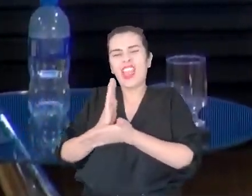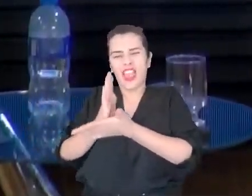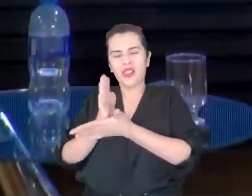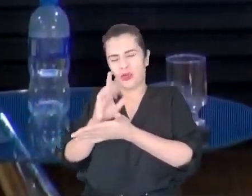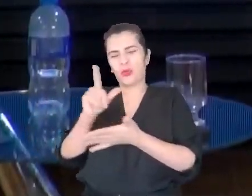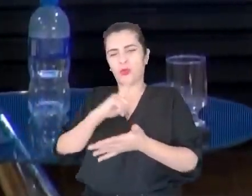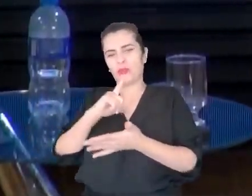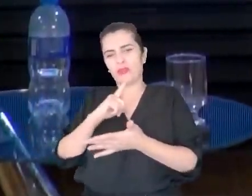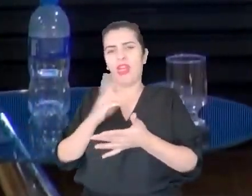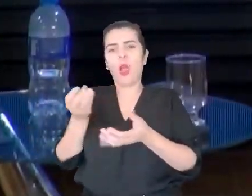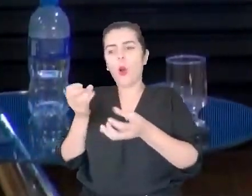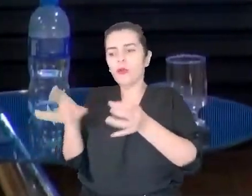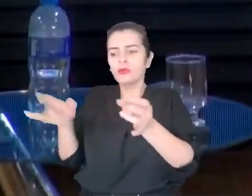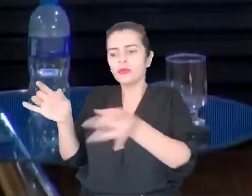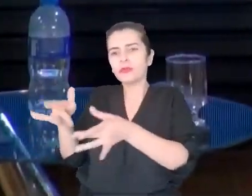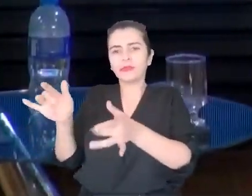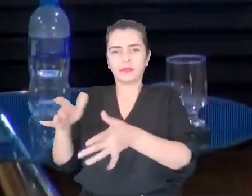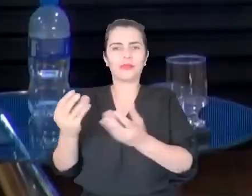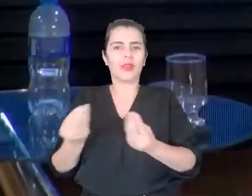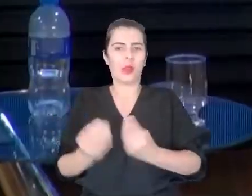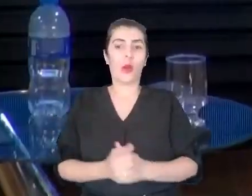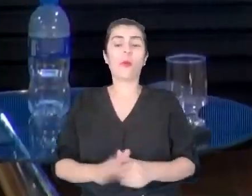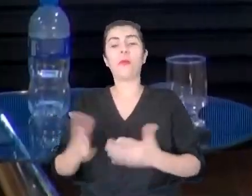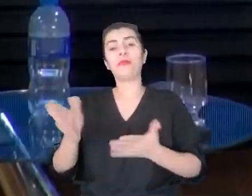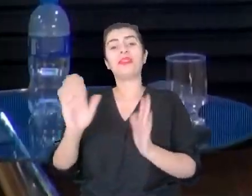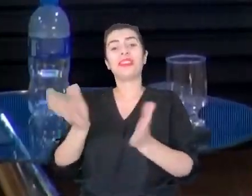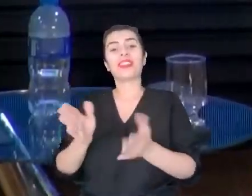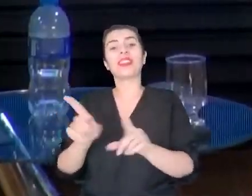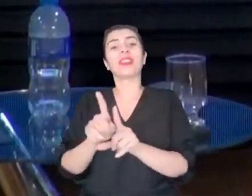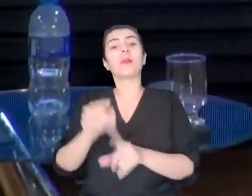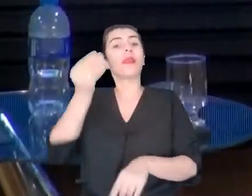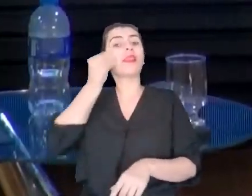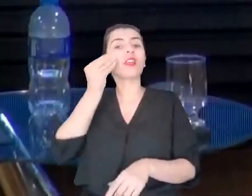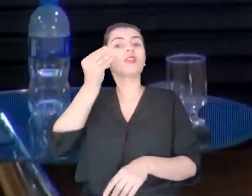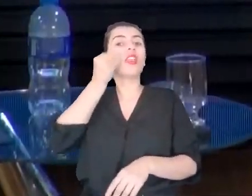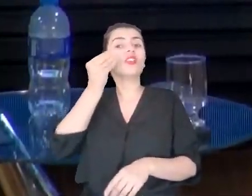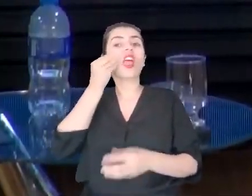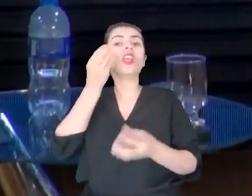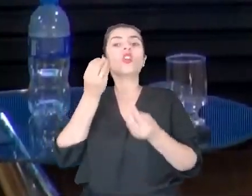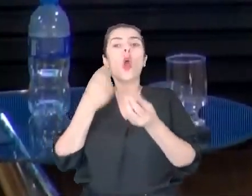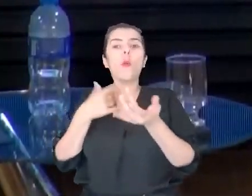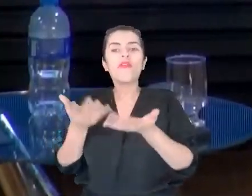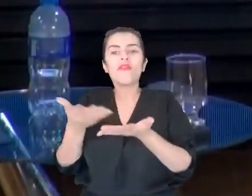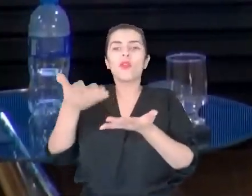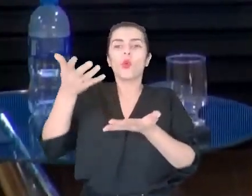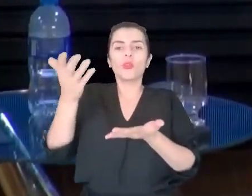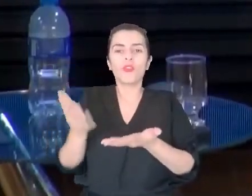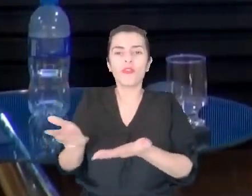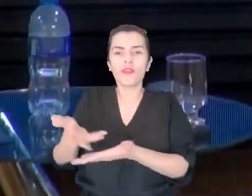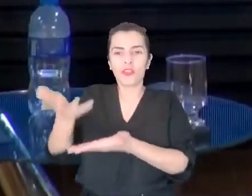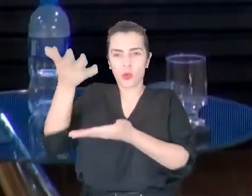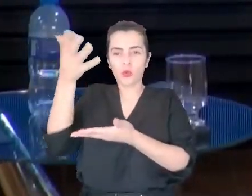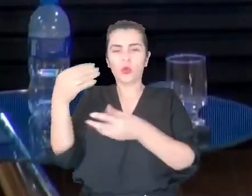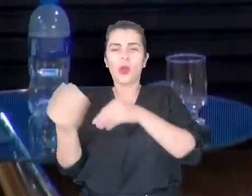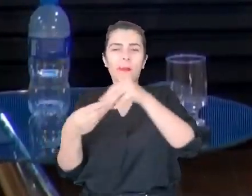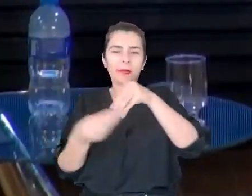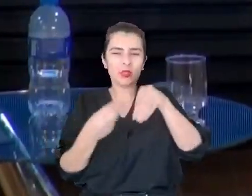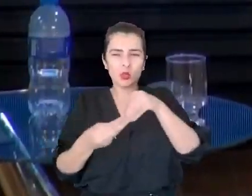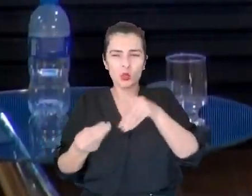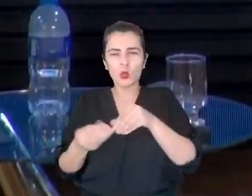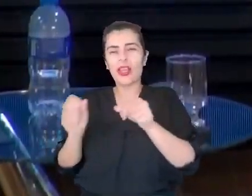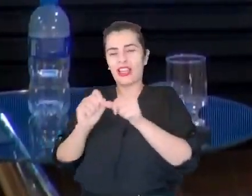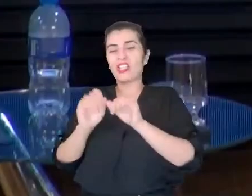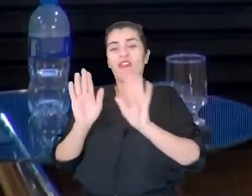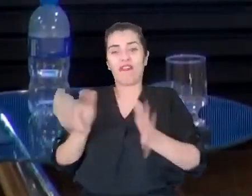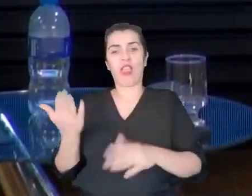E agora, com os testes também de filtragem de mistura de rejeitos, também foi feito na estrutura que a gente faz a